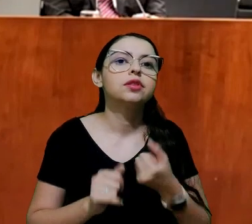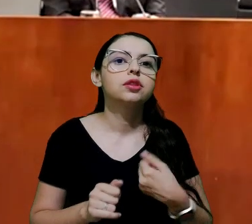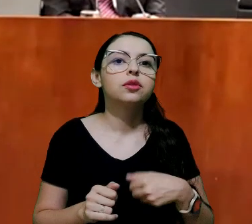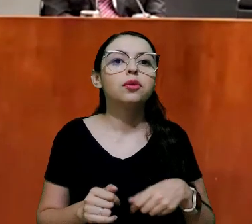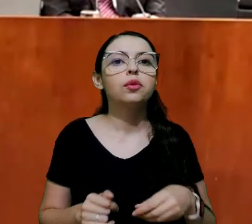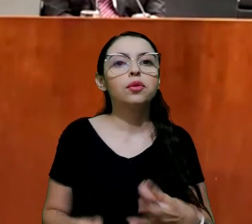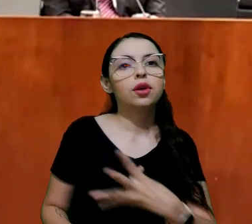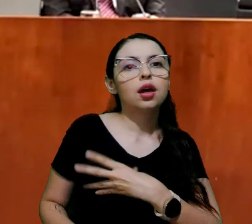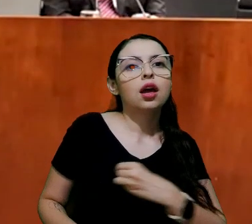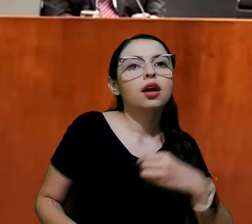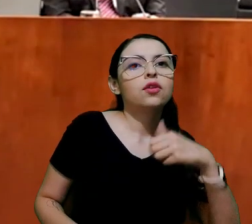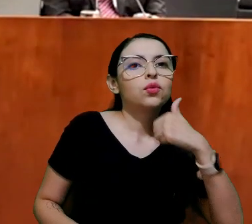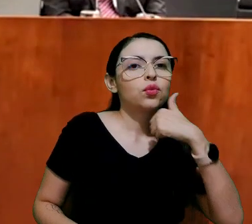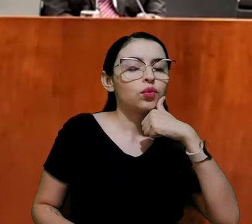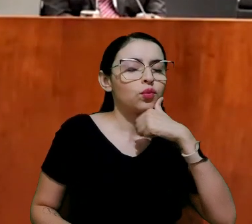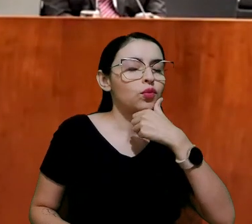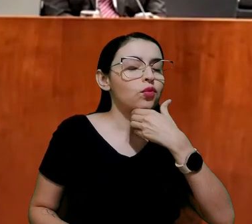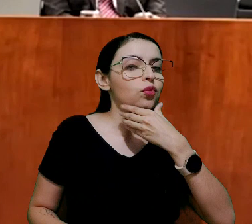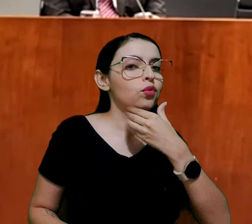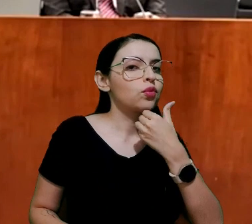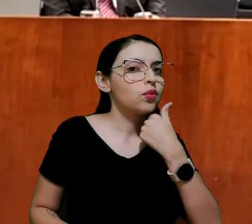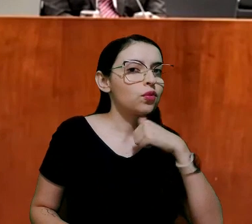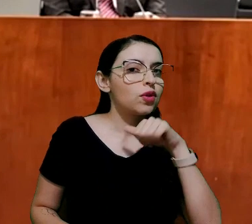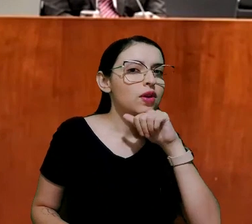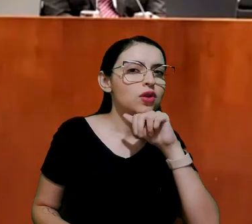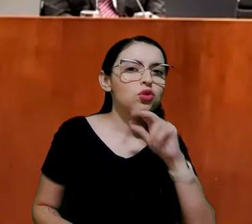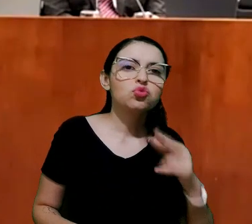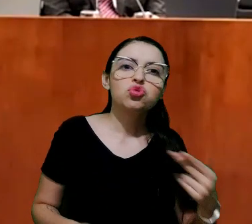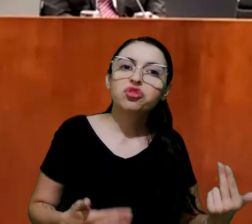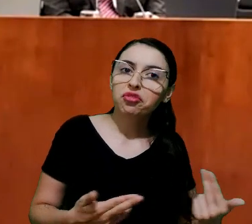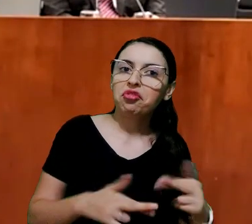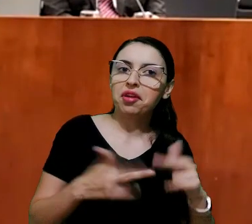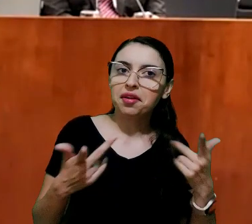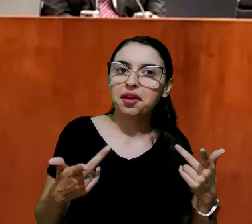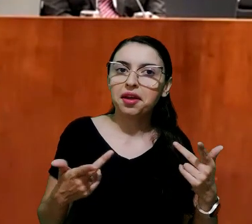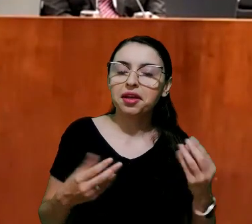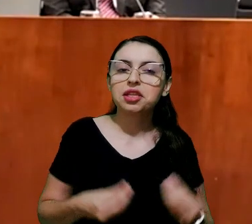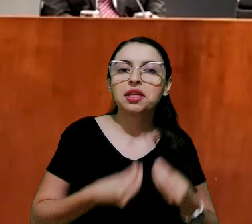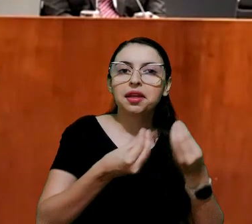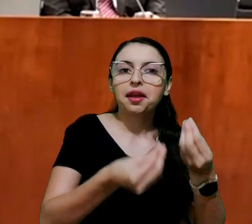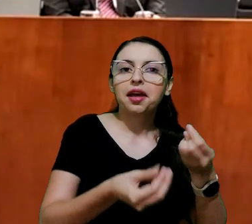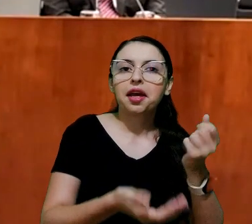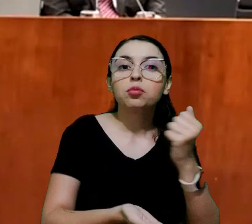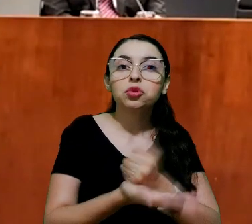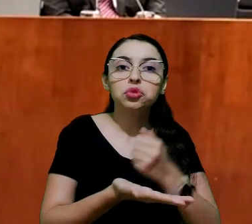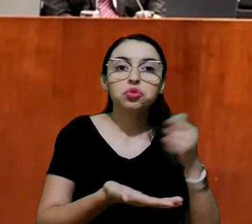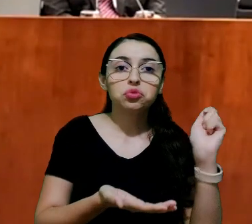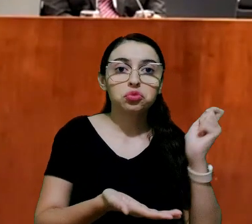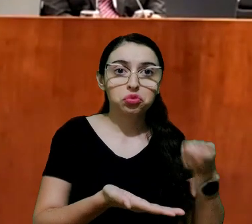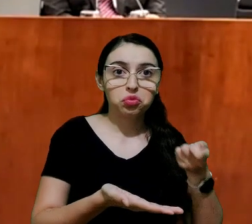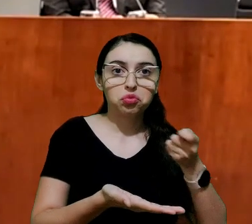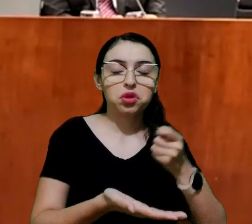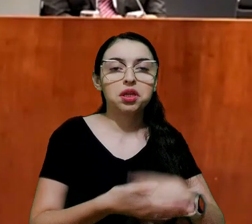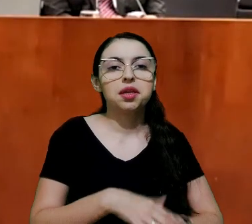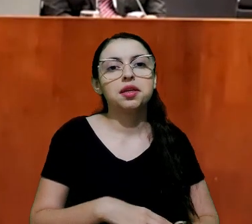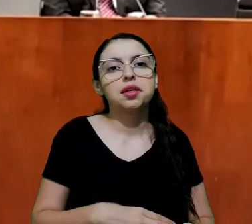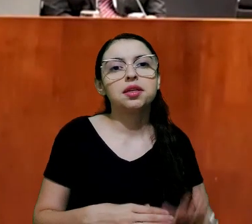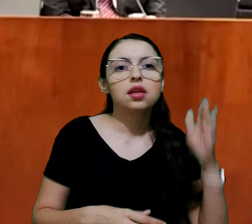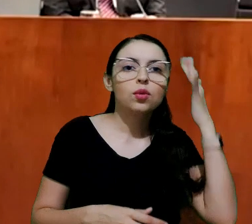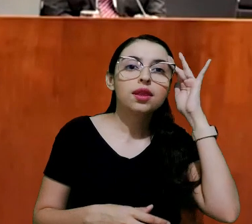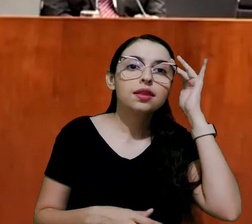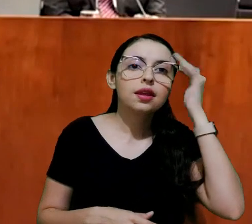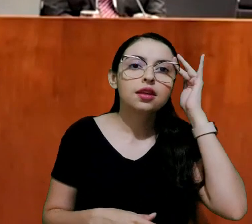origem, e aí entregamos para o juiz um conceito legal